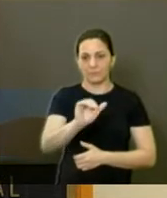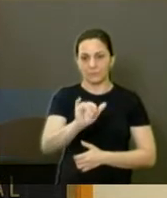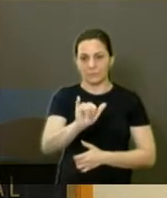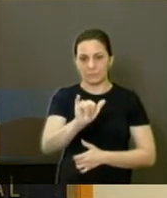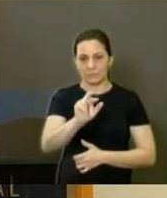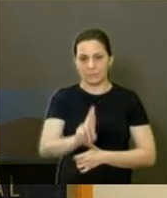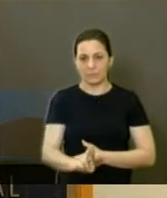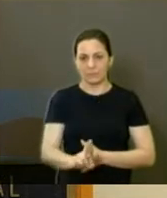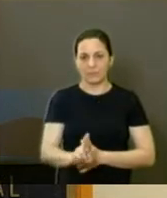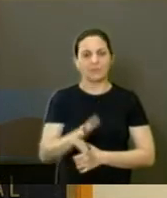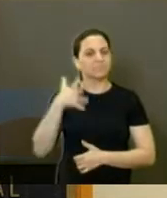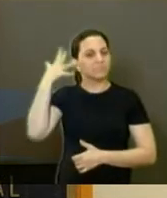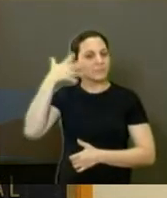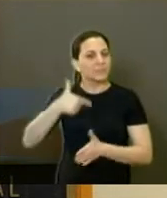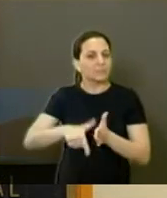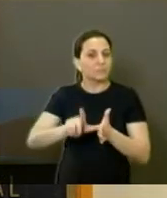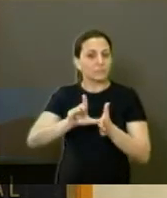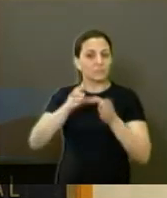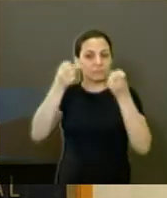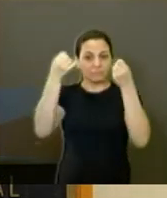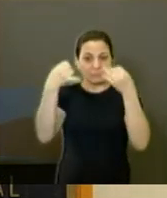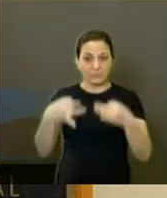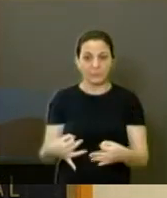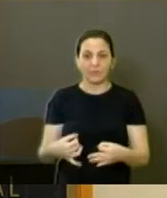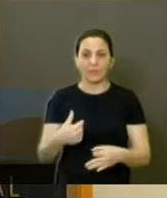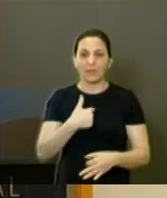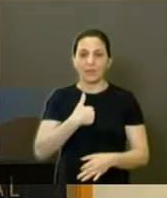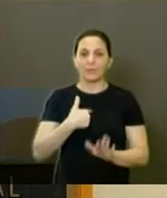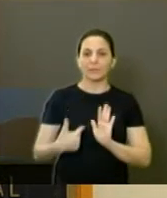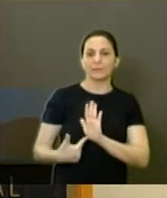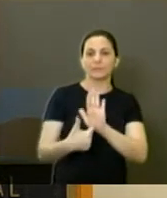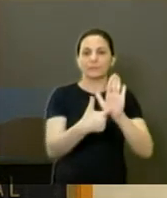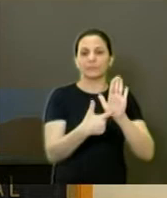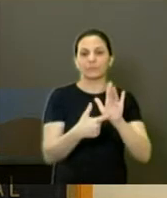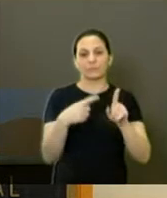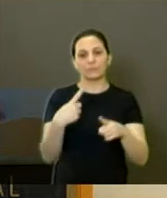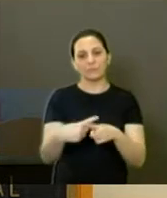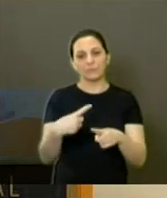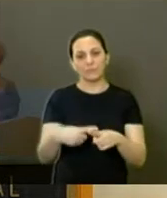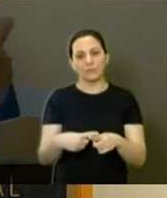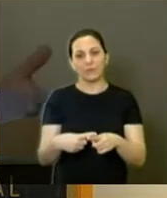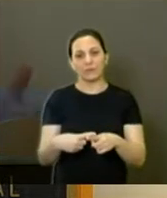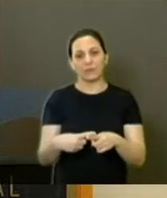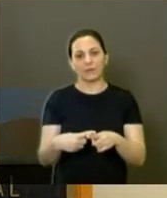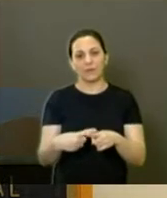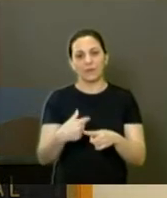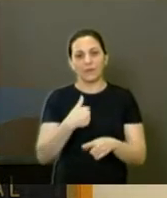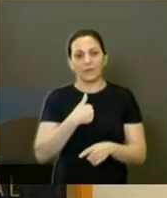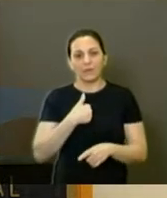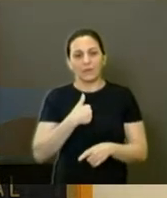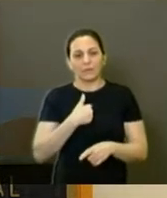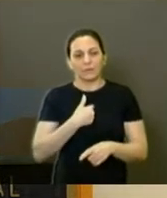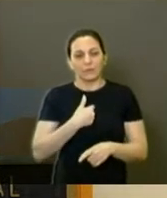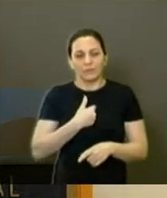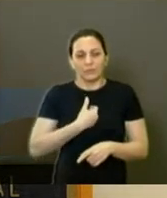apesar de tudo que já foi falado, é importante que eu faça a minha parte, porque é de coração, é muito fraterno.